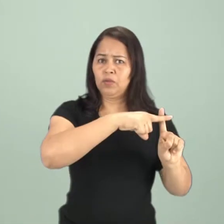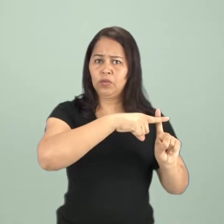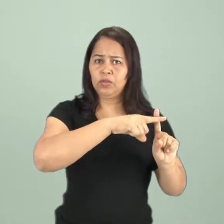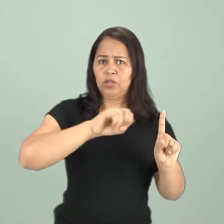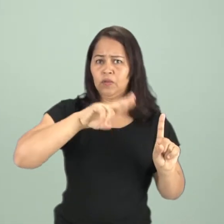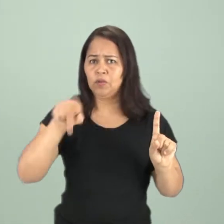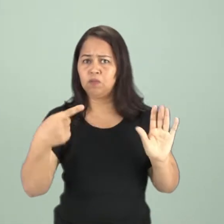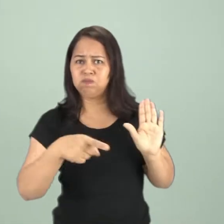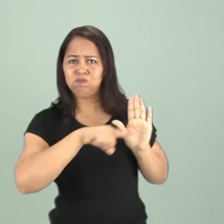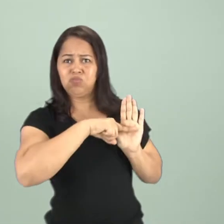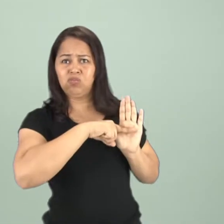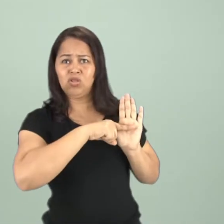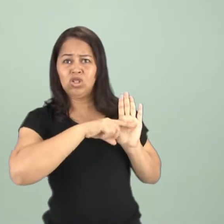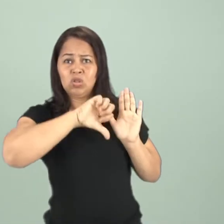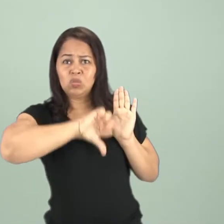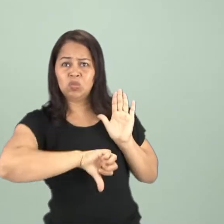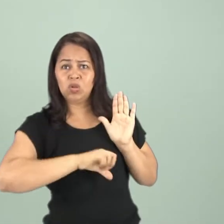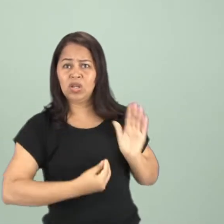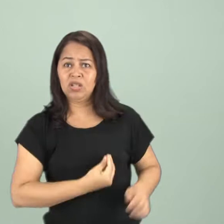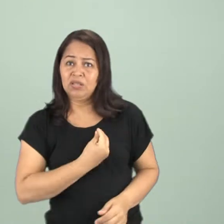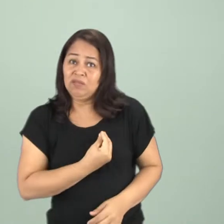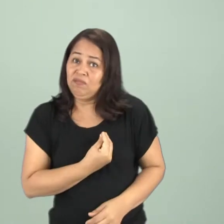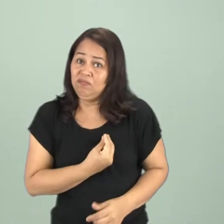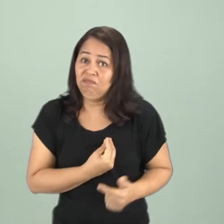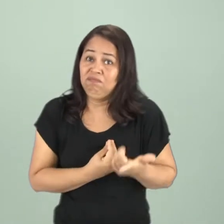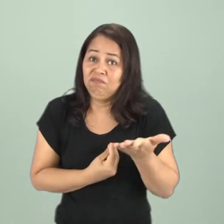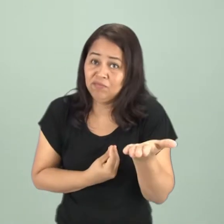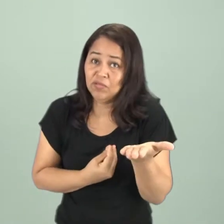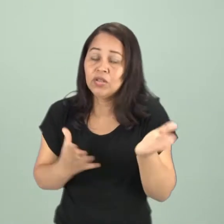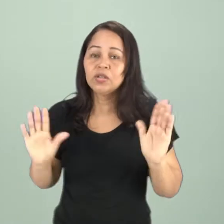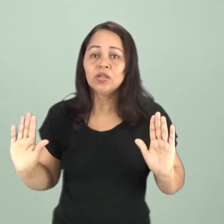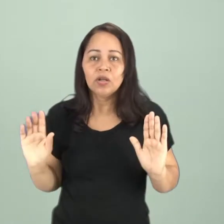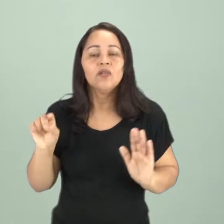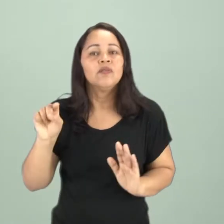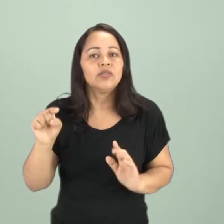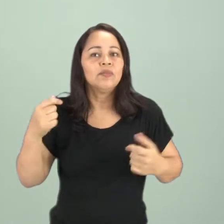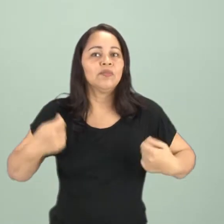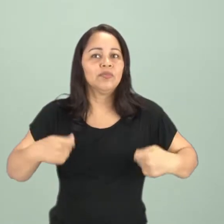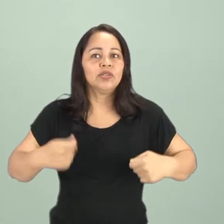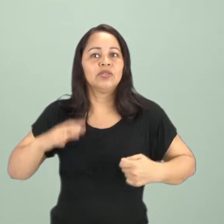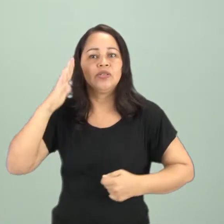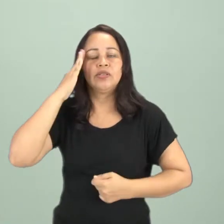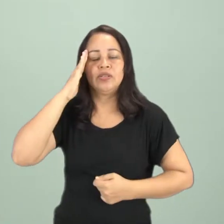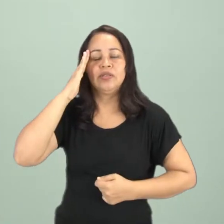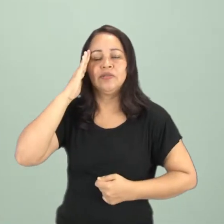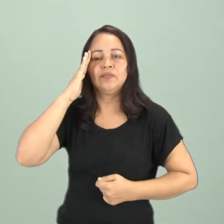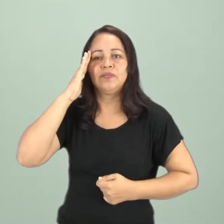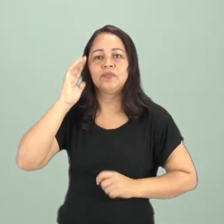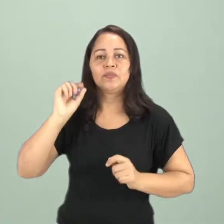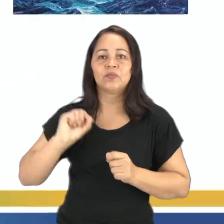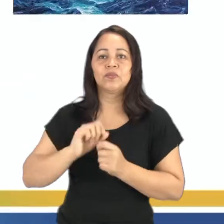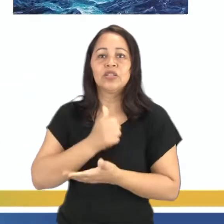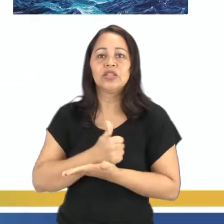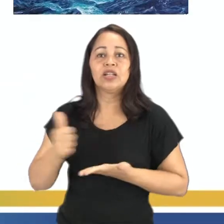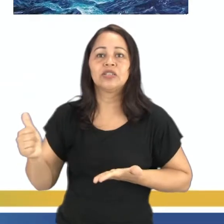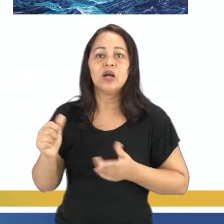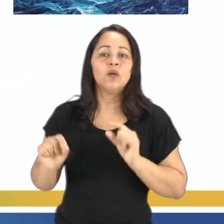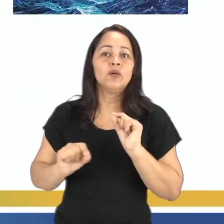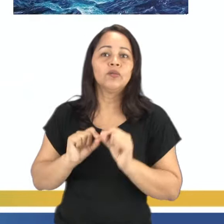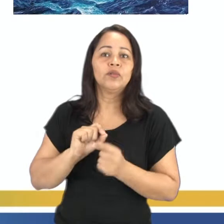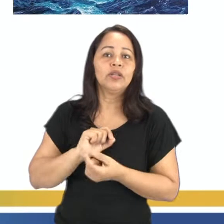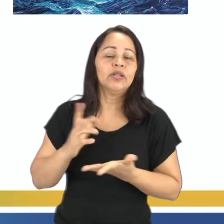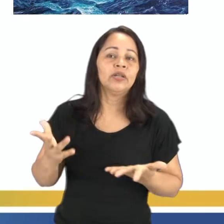algo que talvez você não considere tão positivo? Vamos colocar isso também, né, no nosso plano de ação. Quais as barreiras